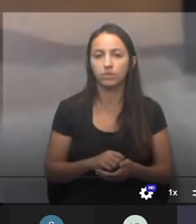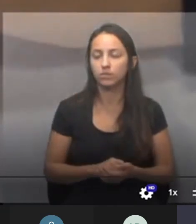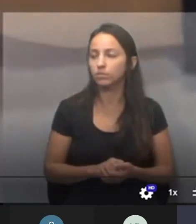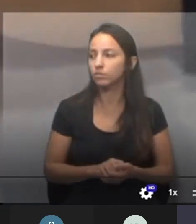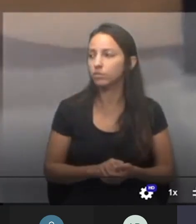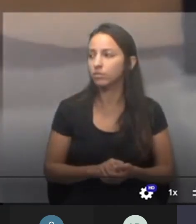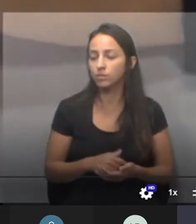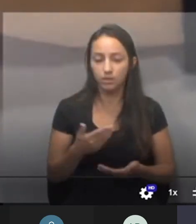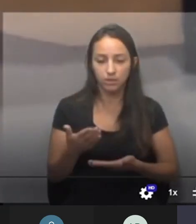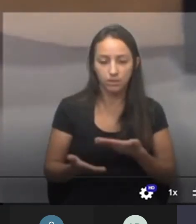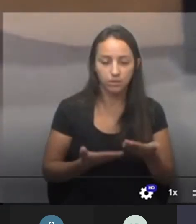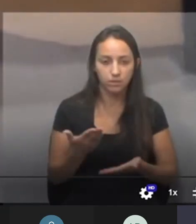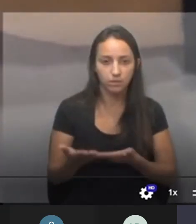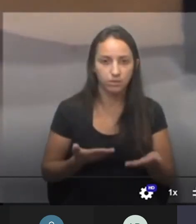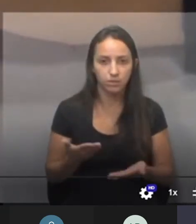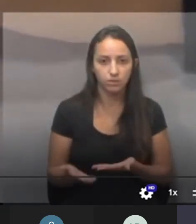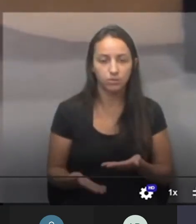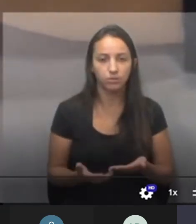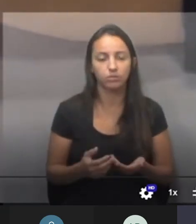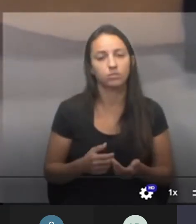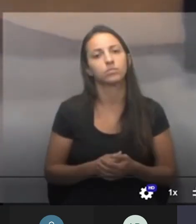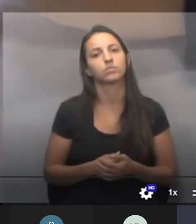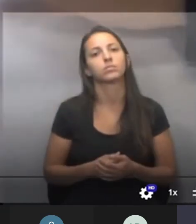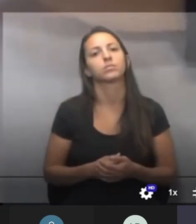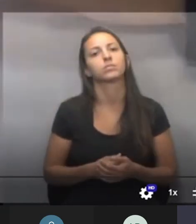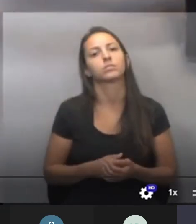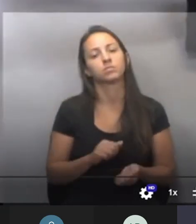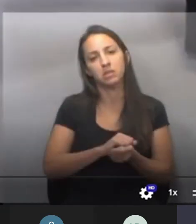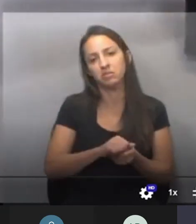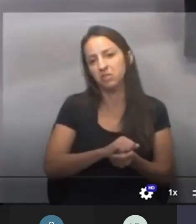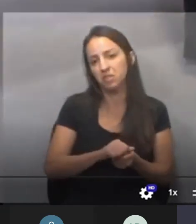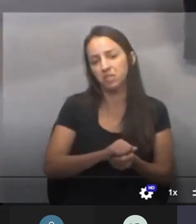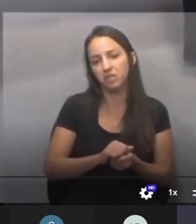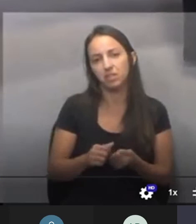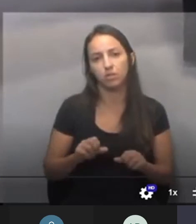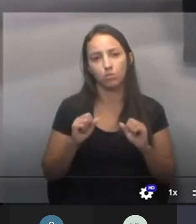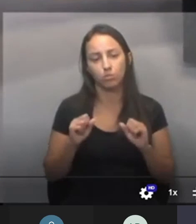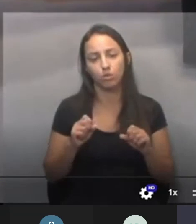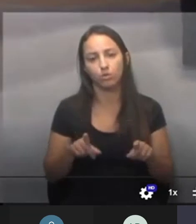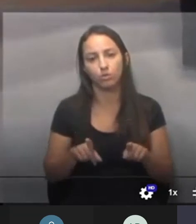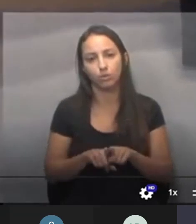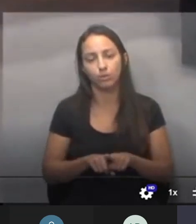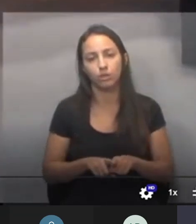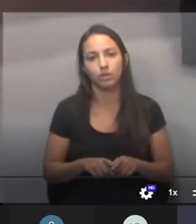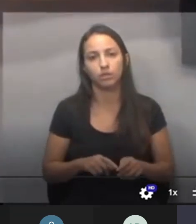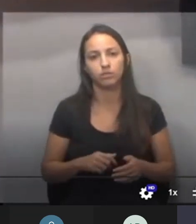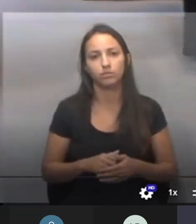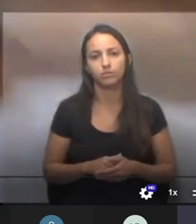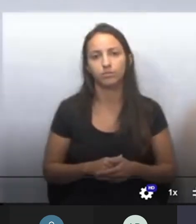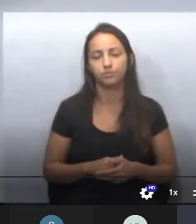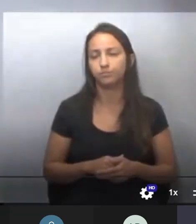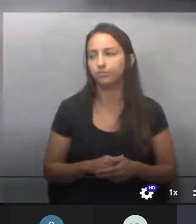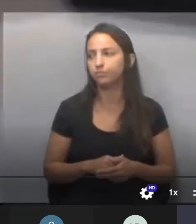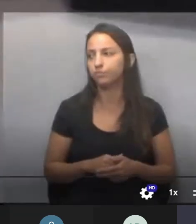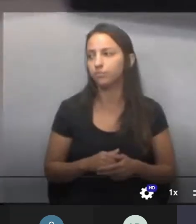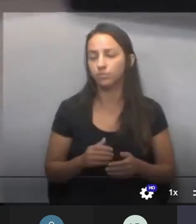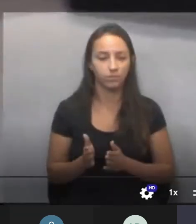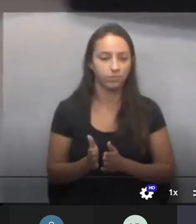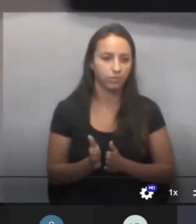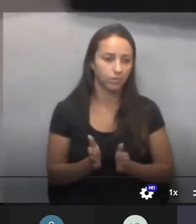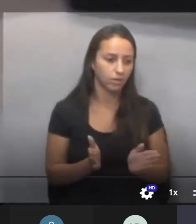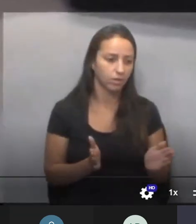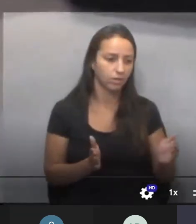a parte de serviços, que a lavanderia pode estar aqui também, e o restante sai para o